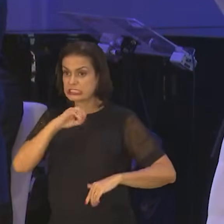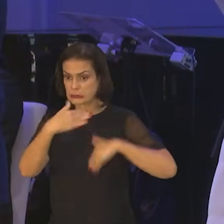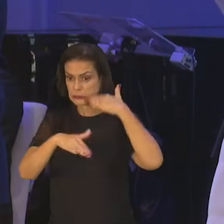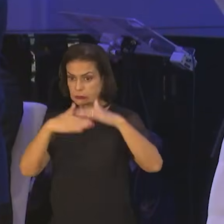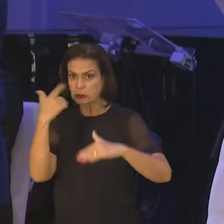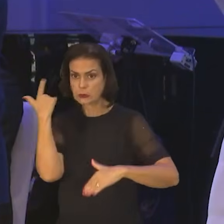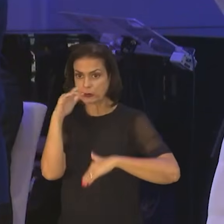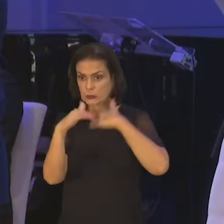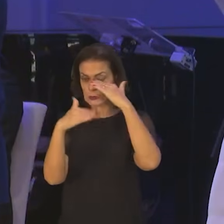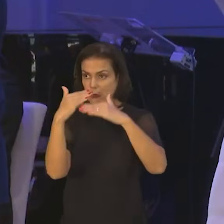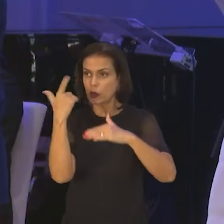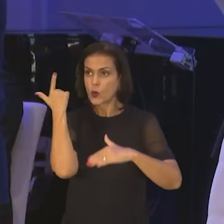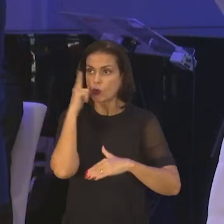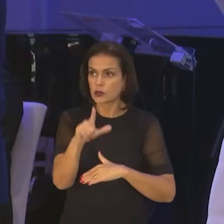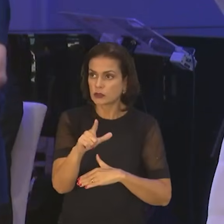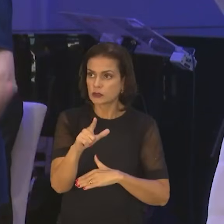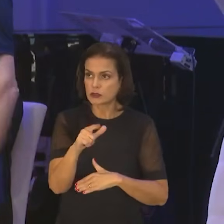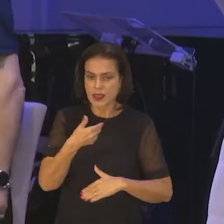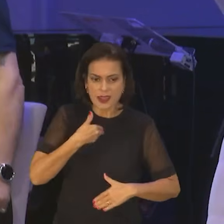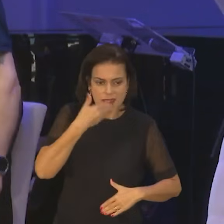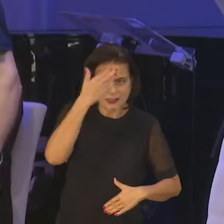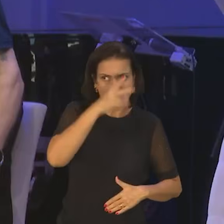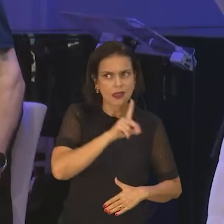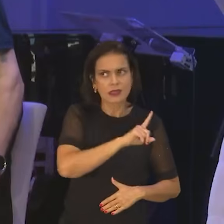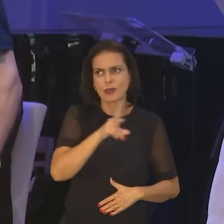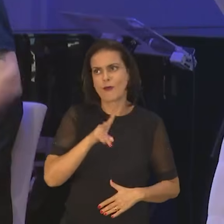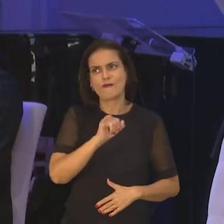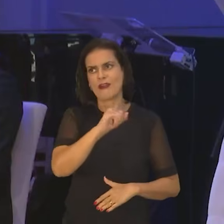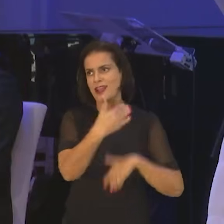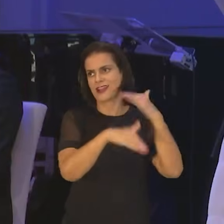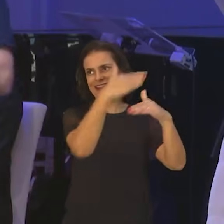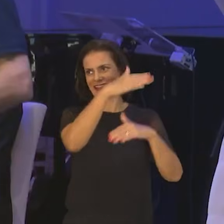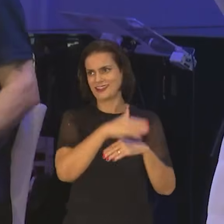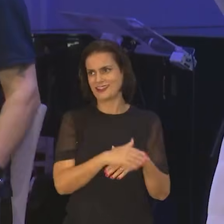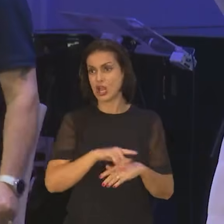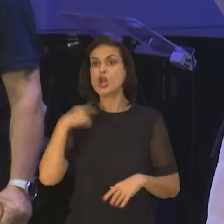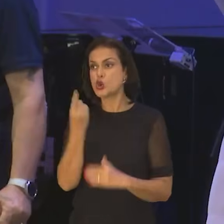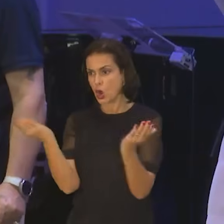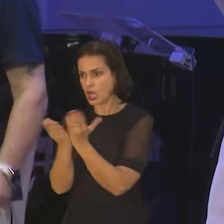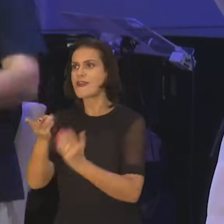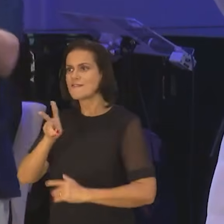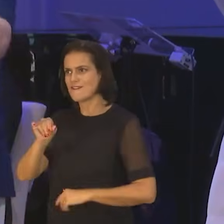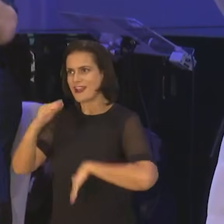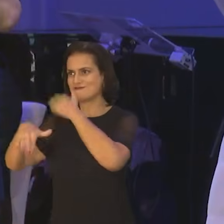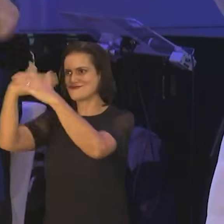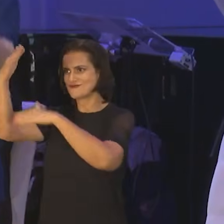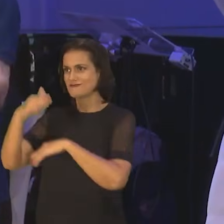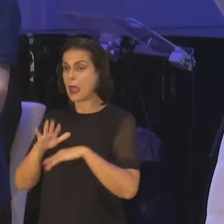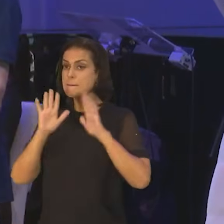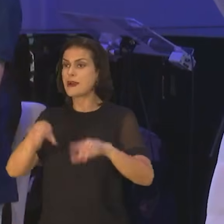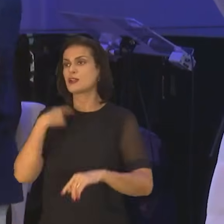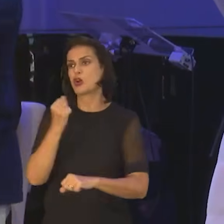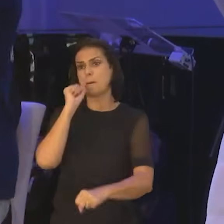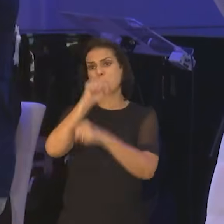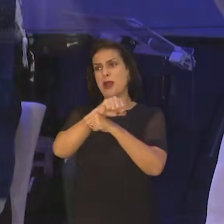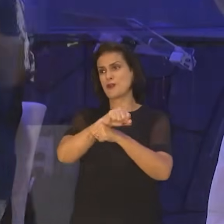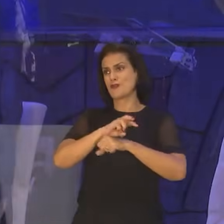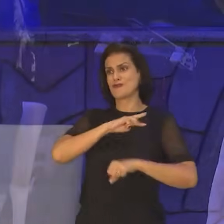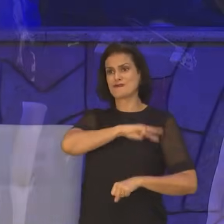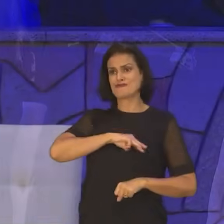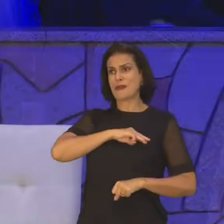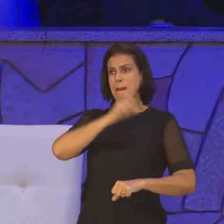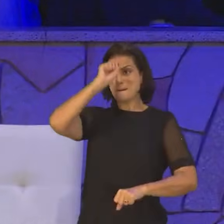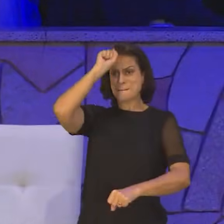avança, o islamismo não vai crescer. Nós que vamos crescer. Mas a gente parou de trabalhar, parou